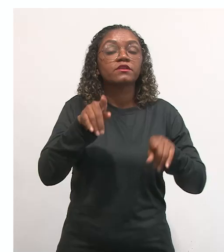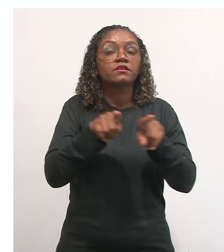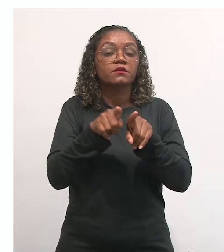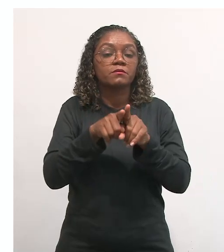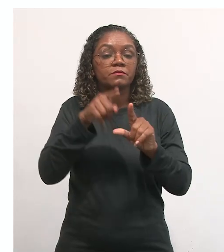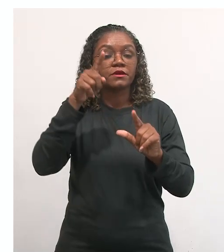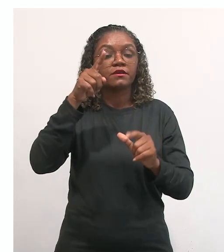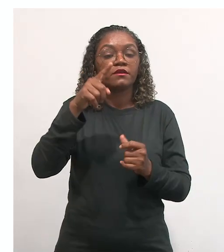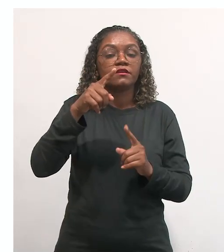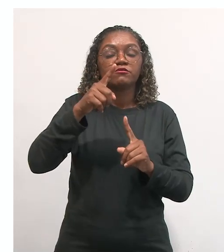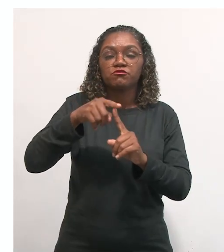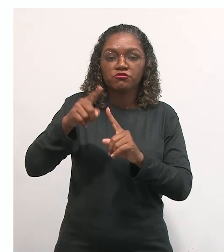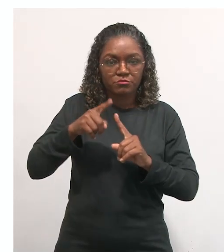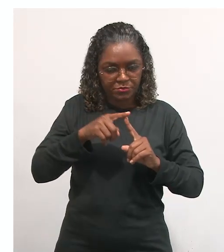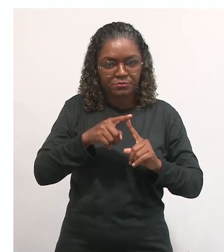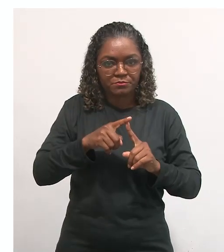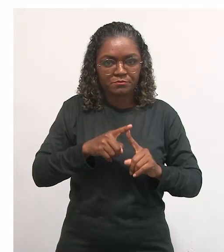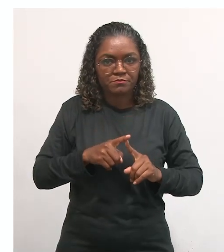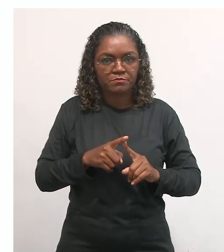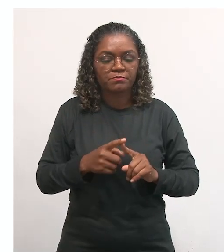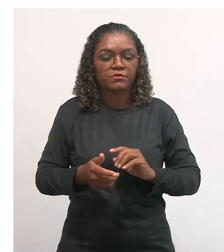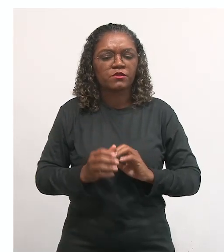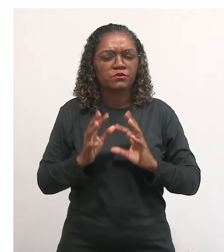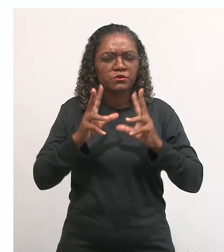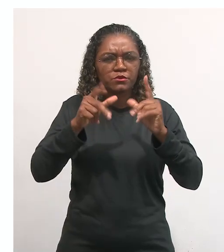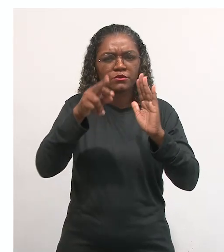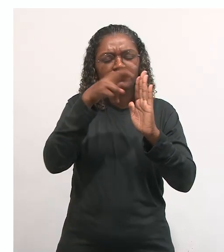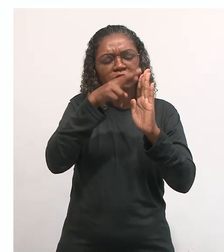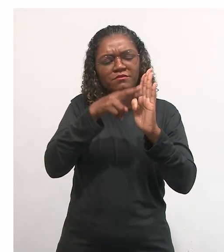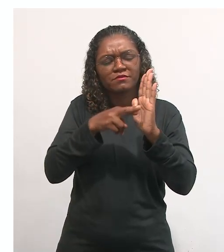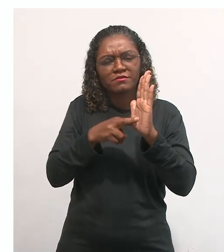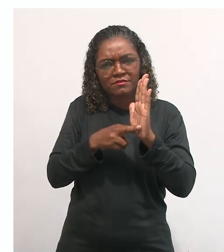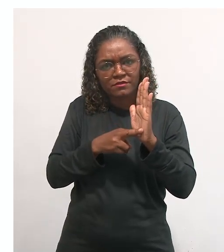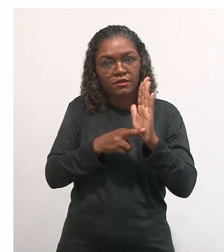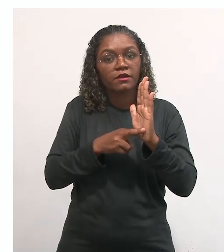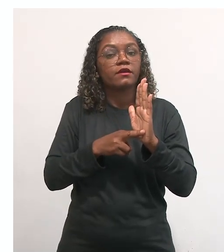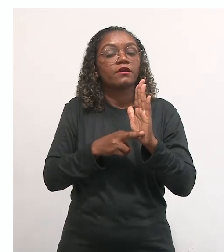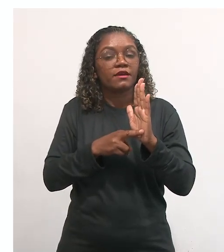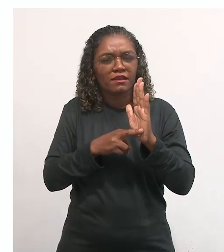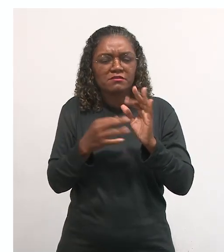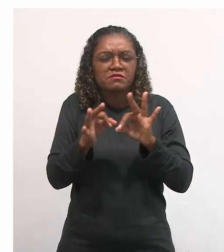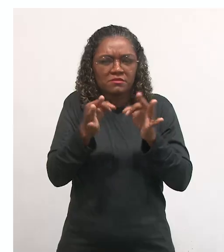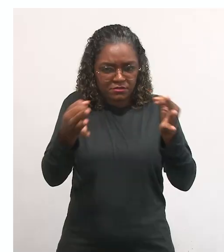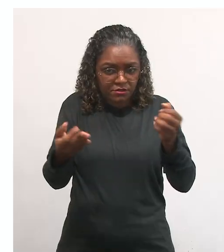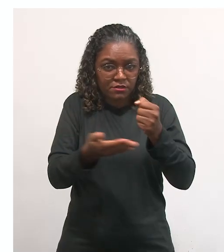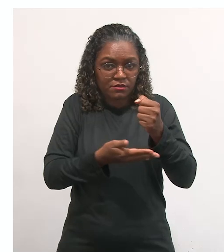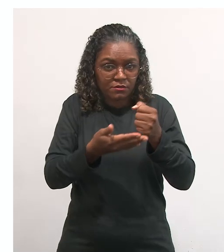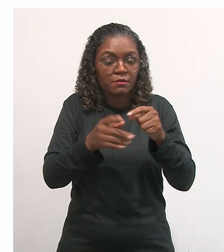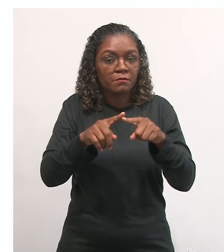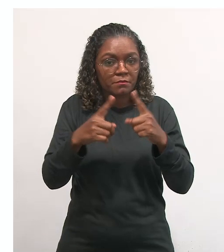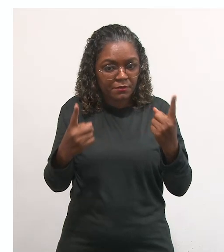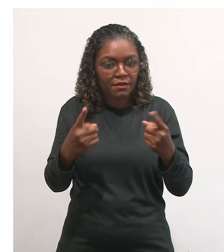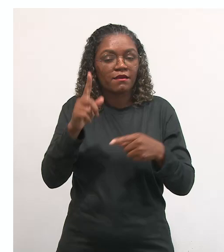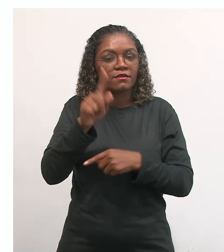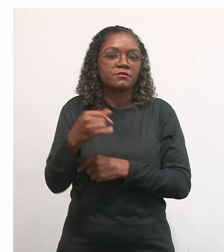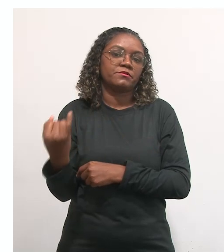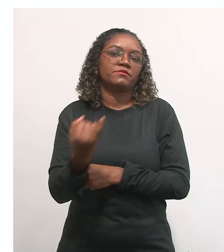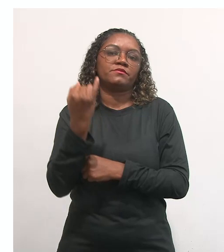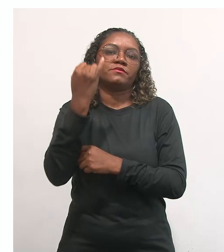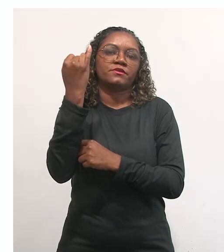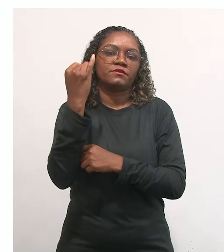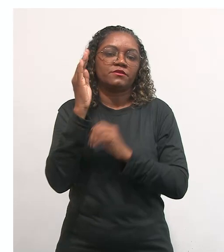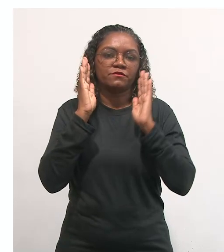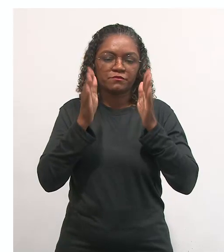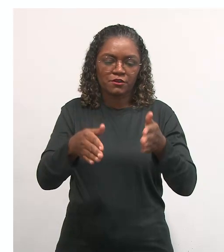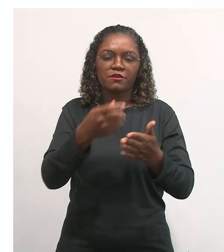fontes que se originam tá então todas essas regrinhas aqui são muito básicas para formatação de